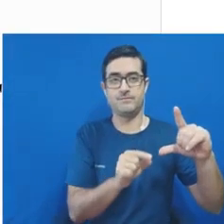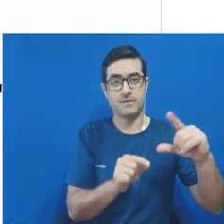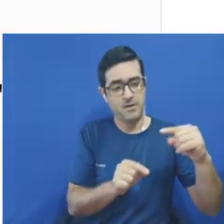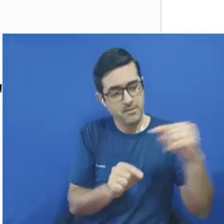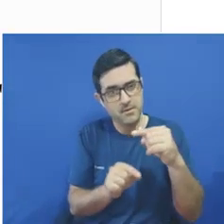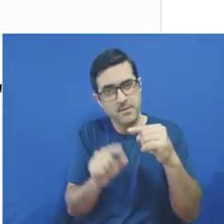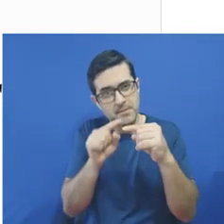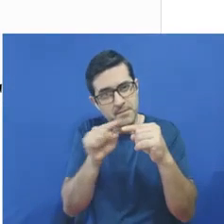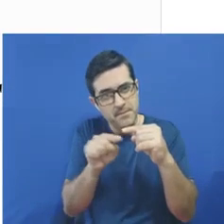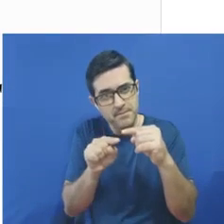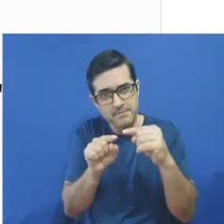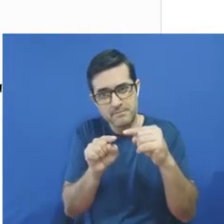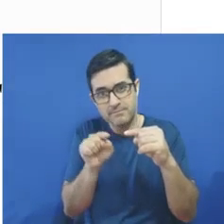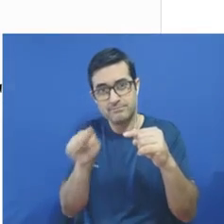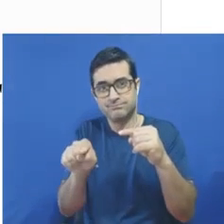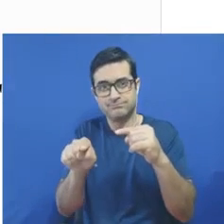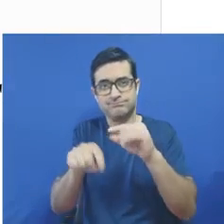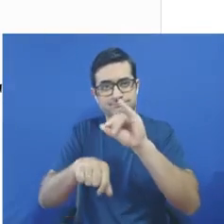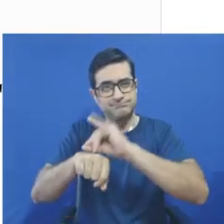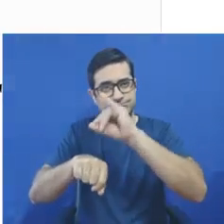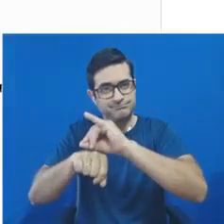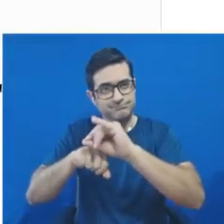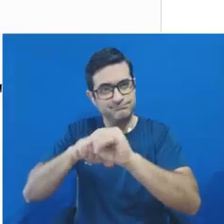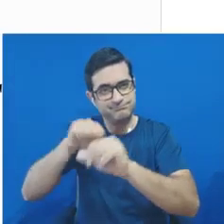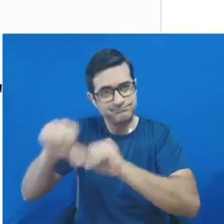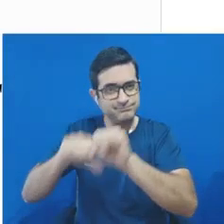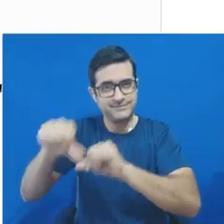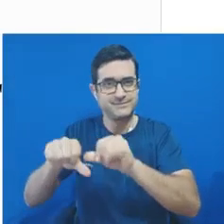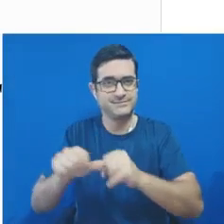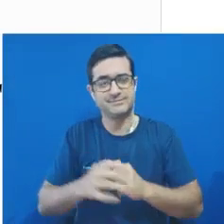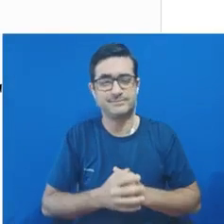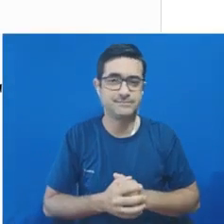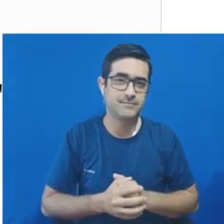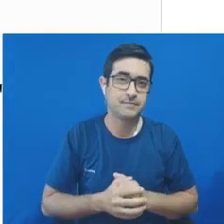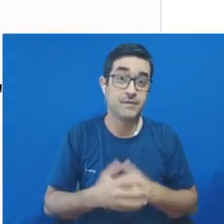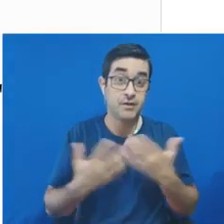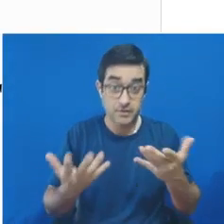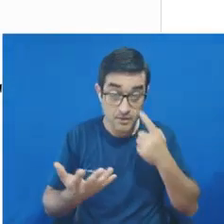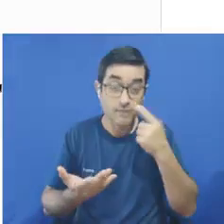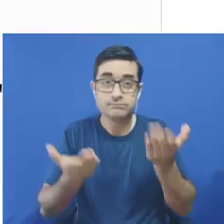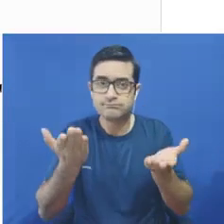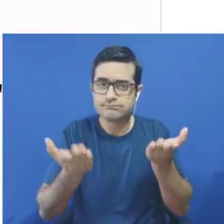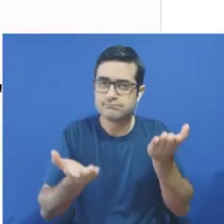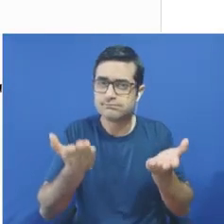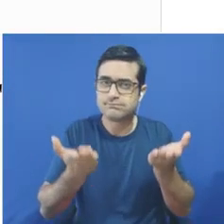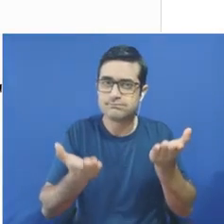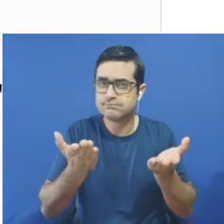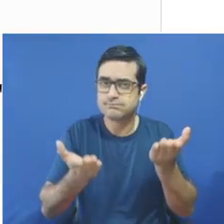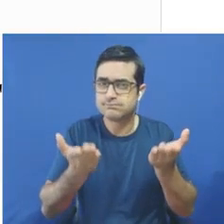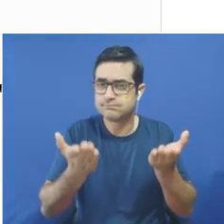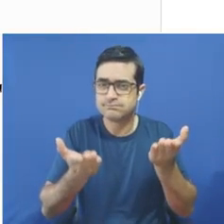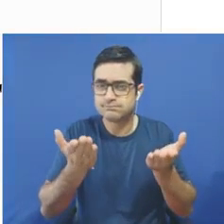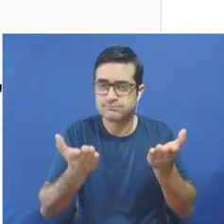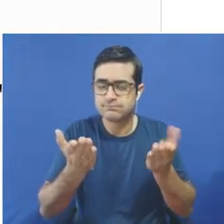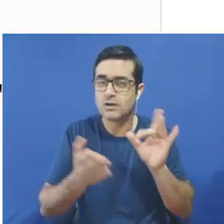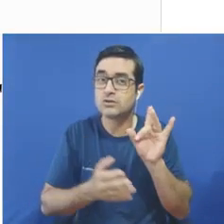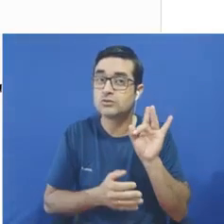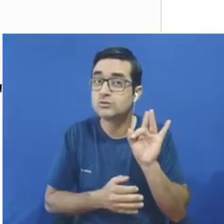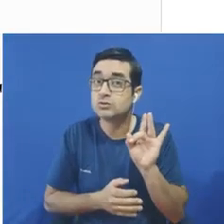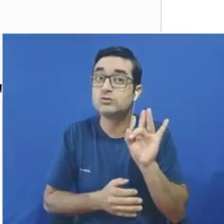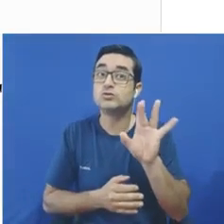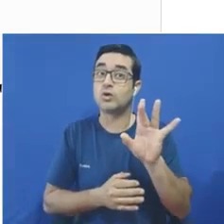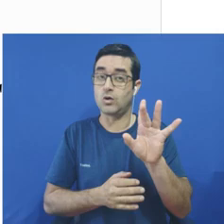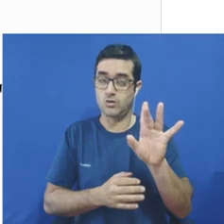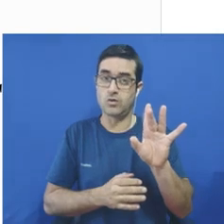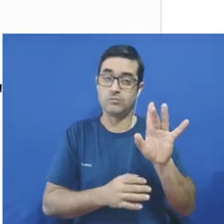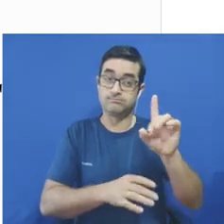enquanto a seta menor para o lado dos reagentes. Então, eu continuo tendo um equilíbrio, mas esse equilíbrio está deslocado